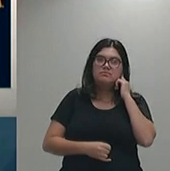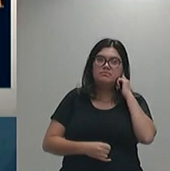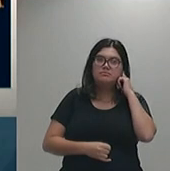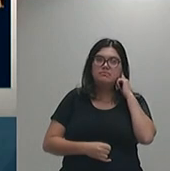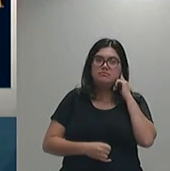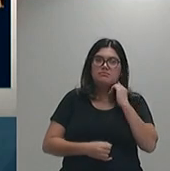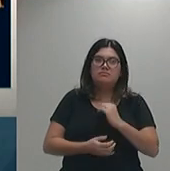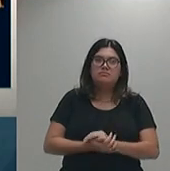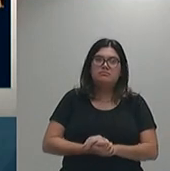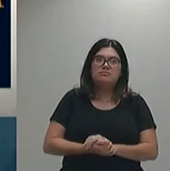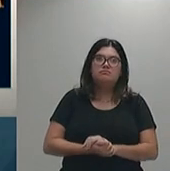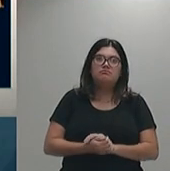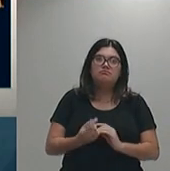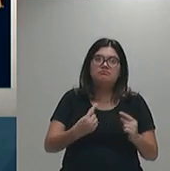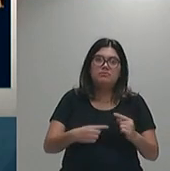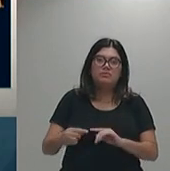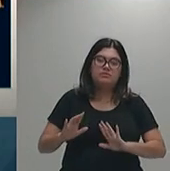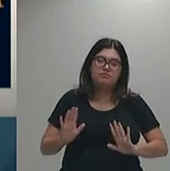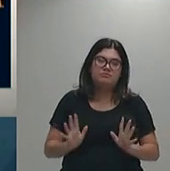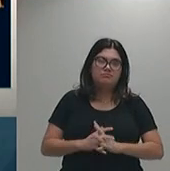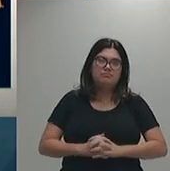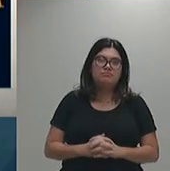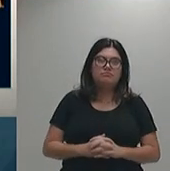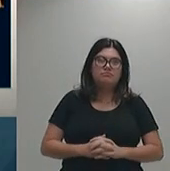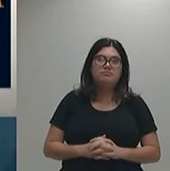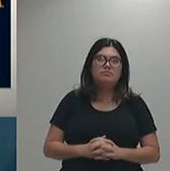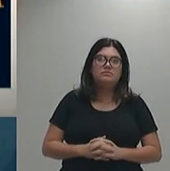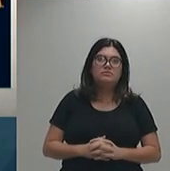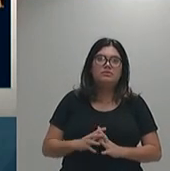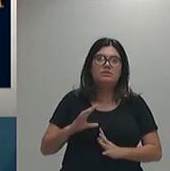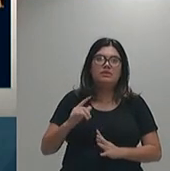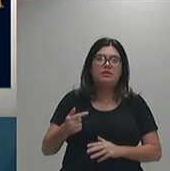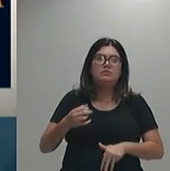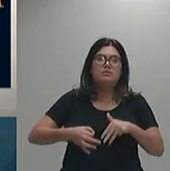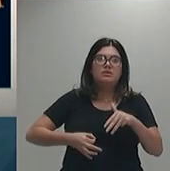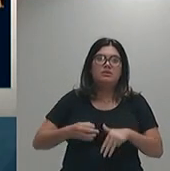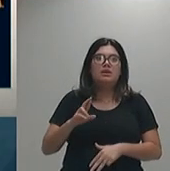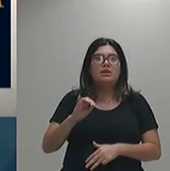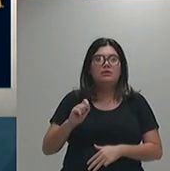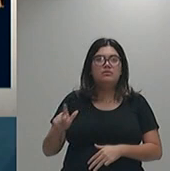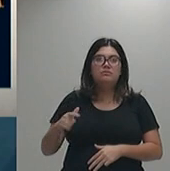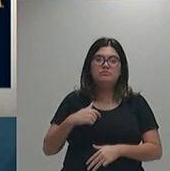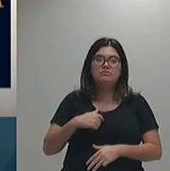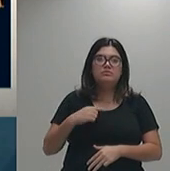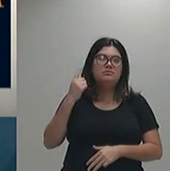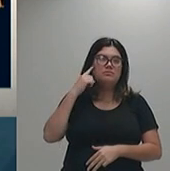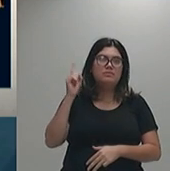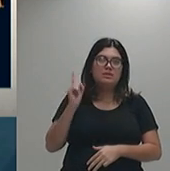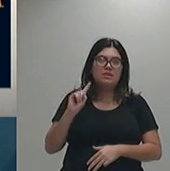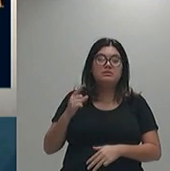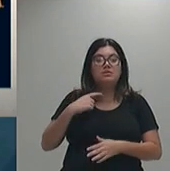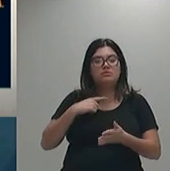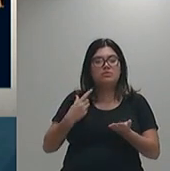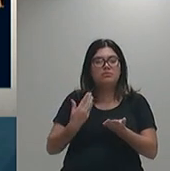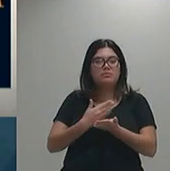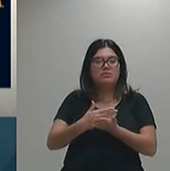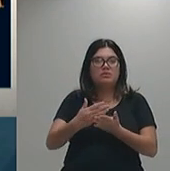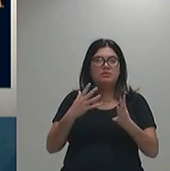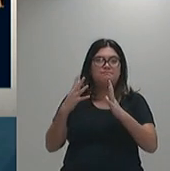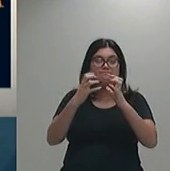de debate né claro Inicial perfeito observação não pense que quando chegou esse conflito foi fácil